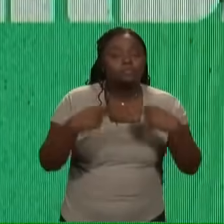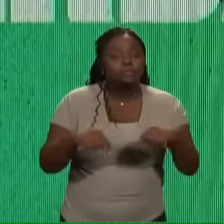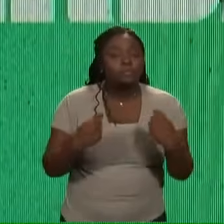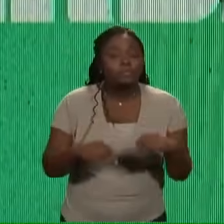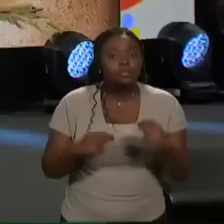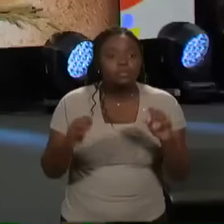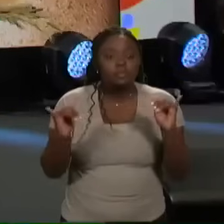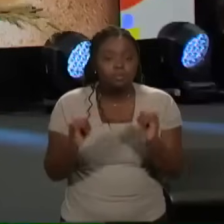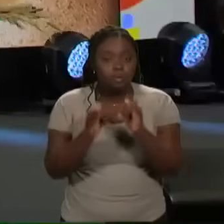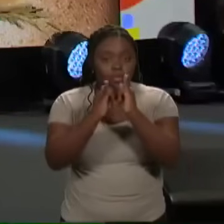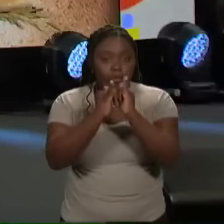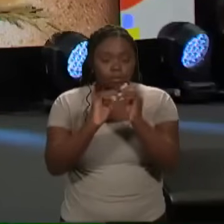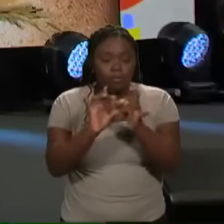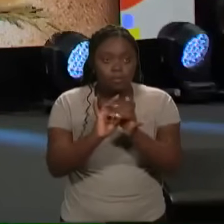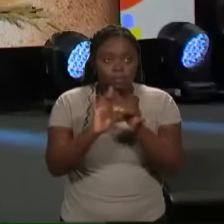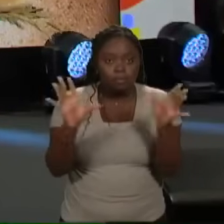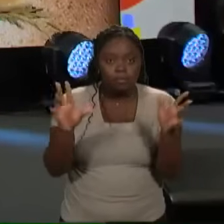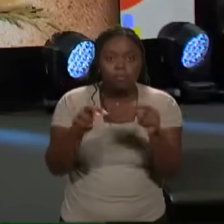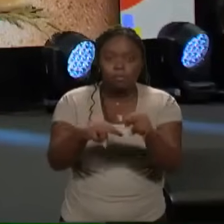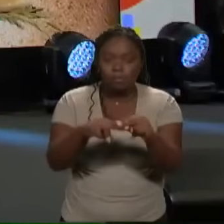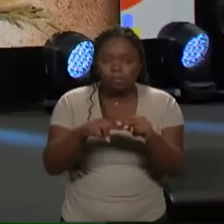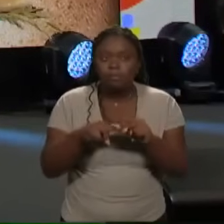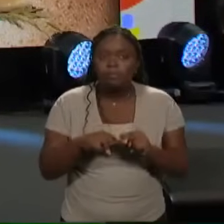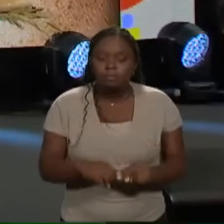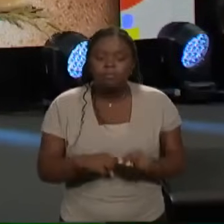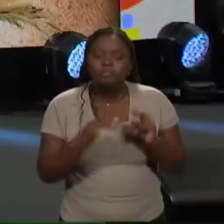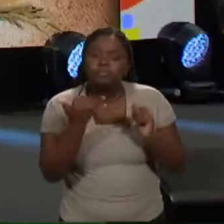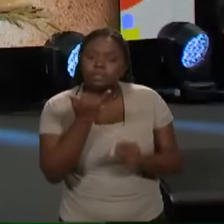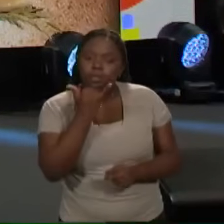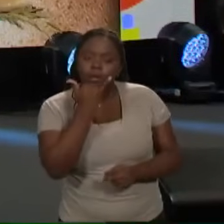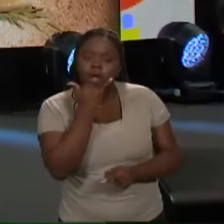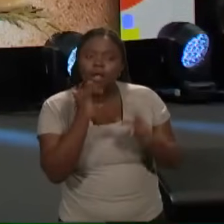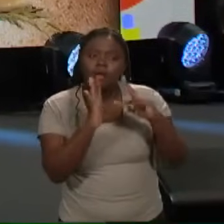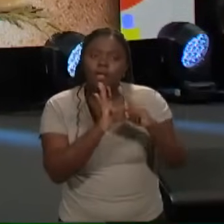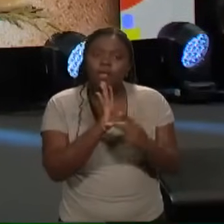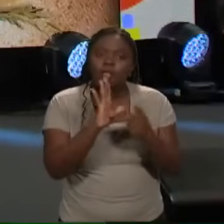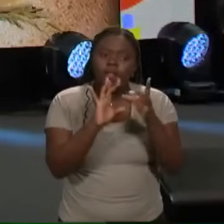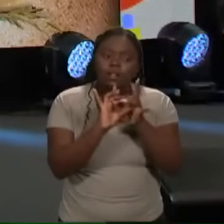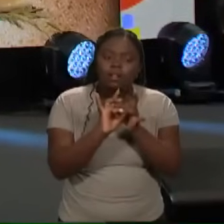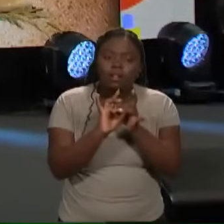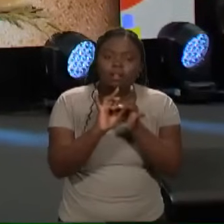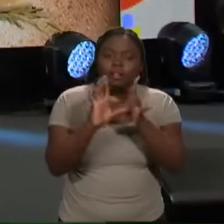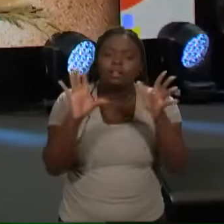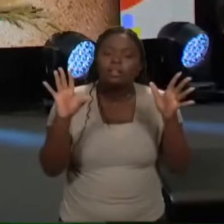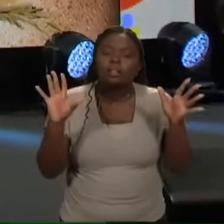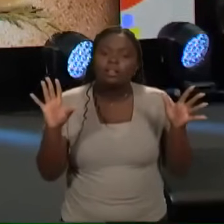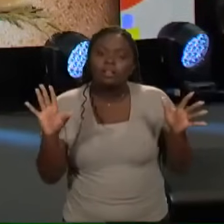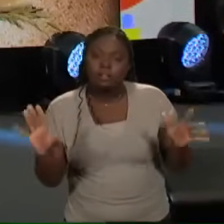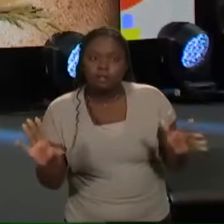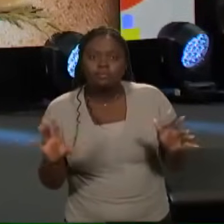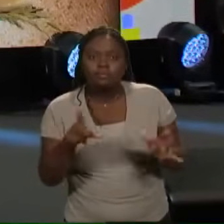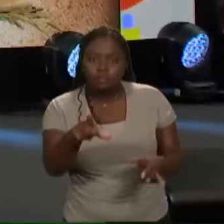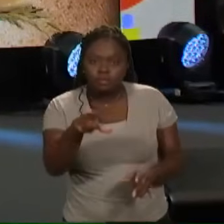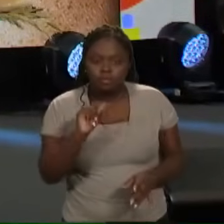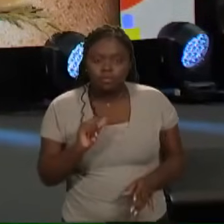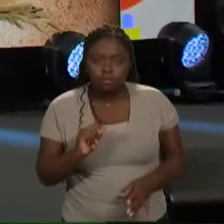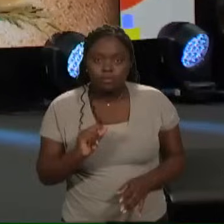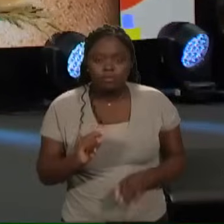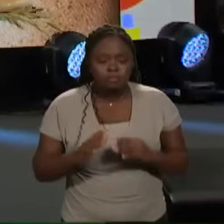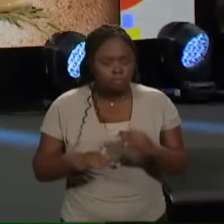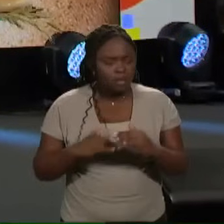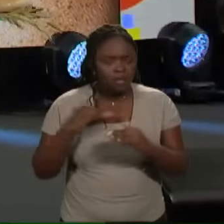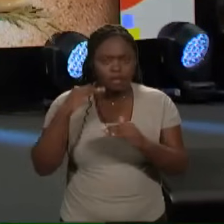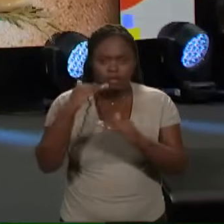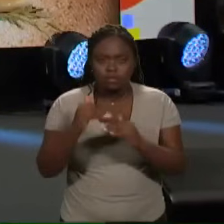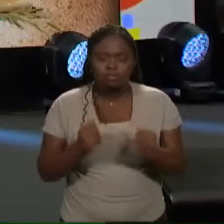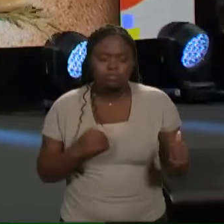liberar perdão. Portanto, gente, perdoar é um ato de livre-arbítrio. Mais do que isso, é uma caminhada e